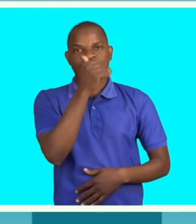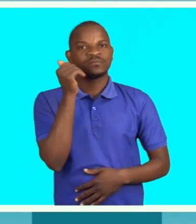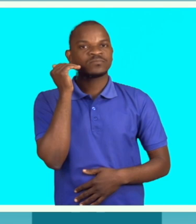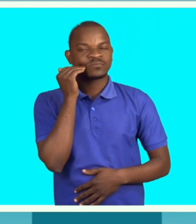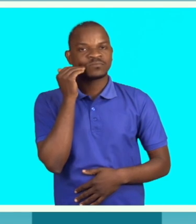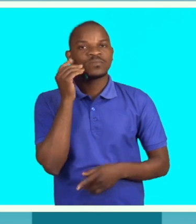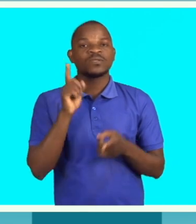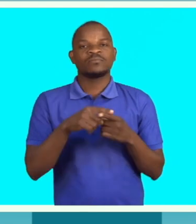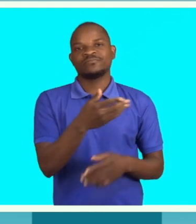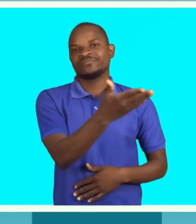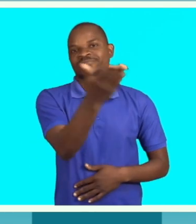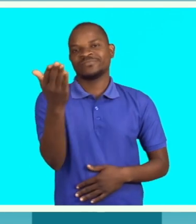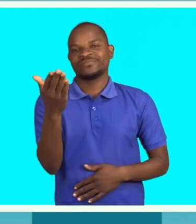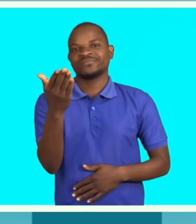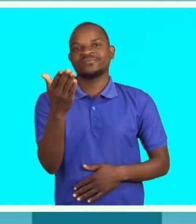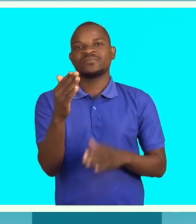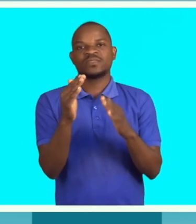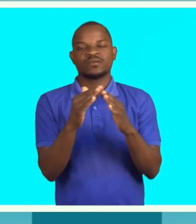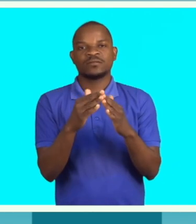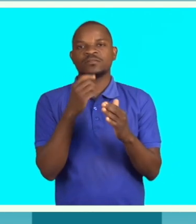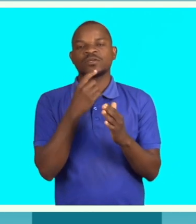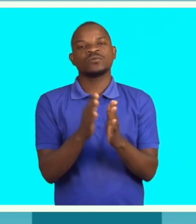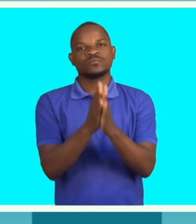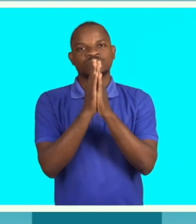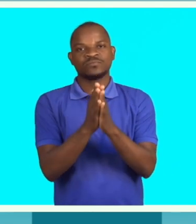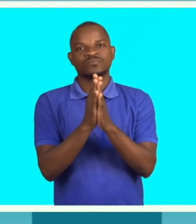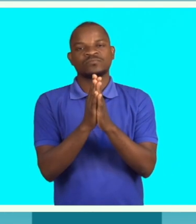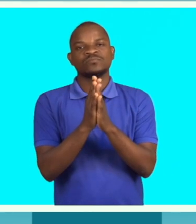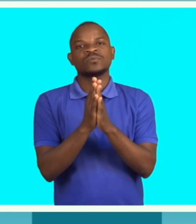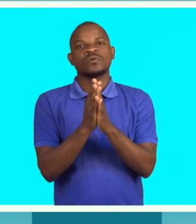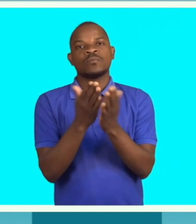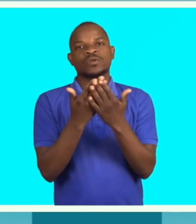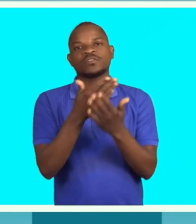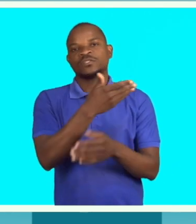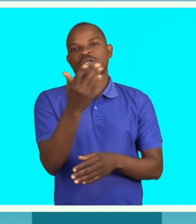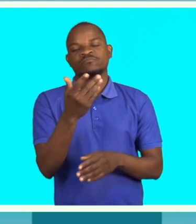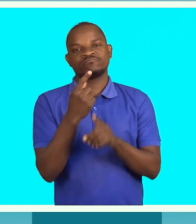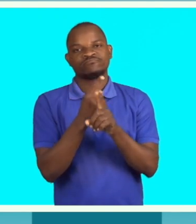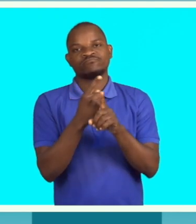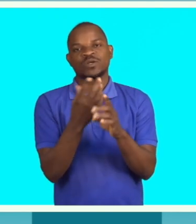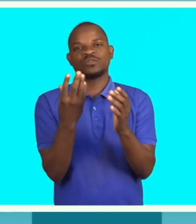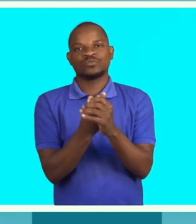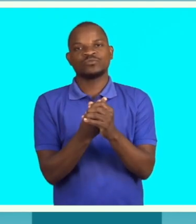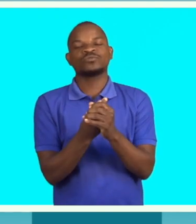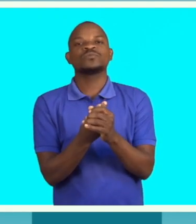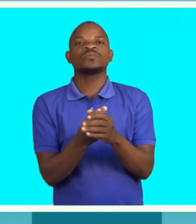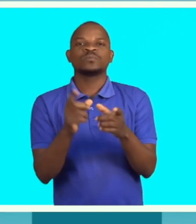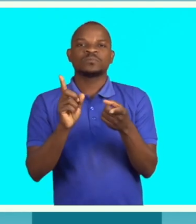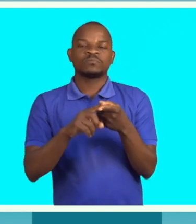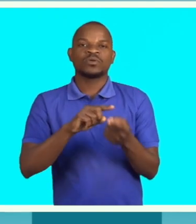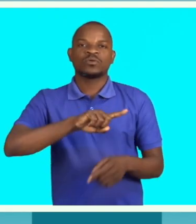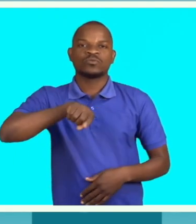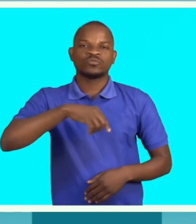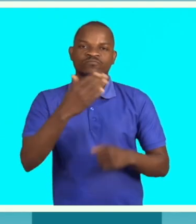que esteve em nossa companhia. O nosso muito obrigado pela sua audiência e preferência. Nós voltamos